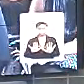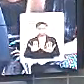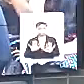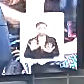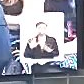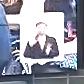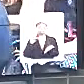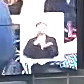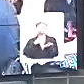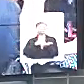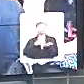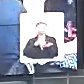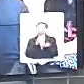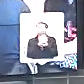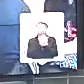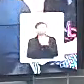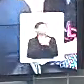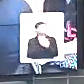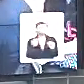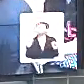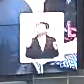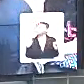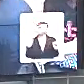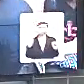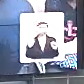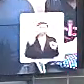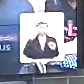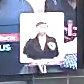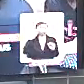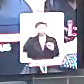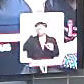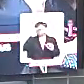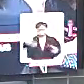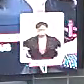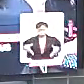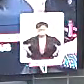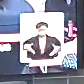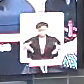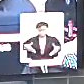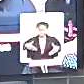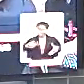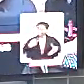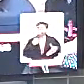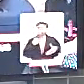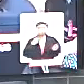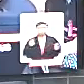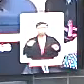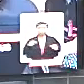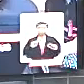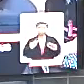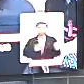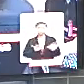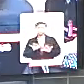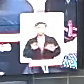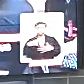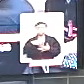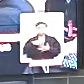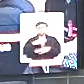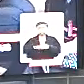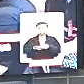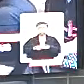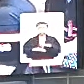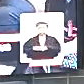incapacidade que algumas pessoas principalmente os tetraplégicos tem de regulação da da própria temperatura ou seja